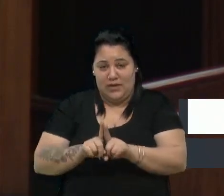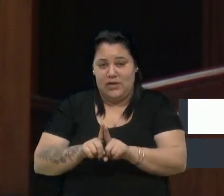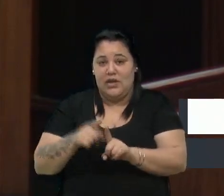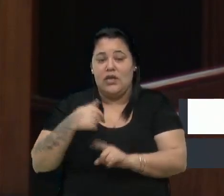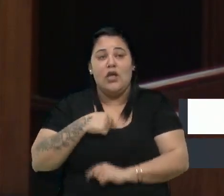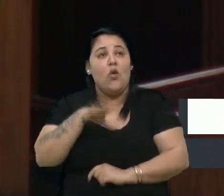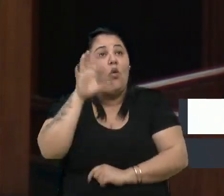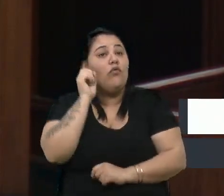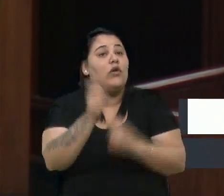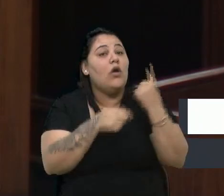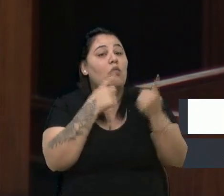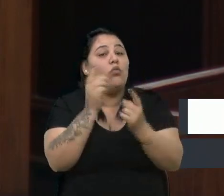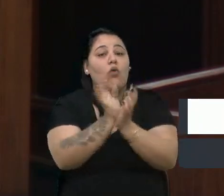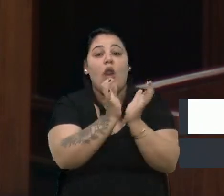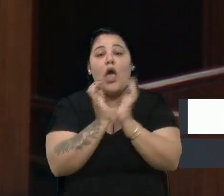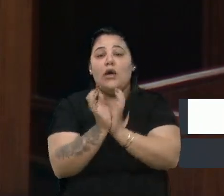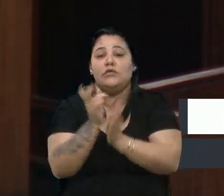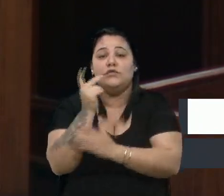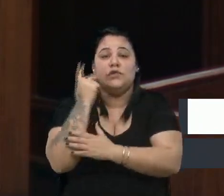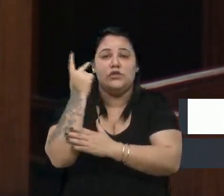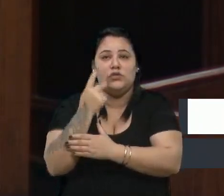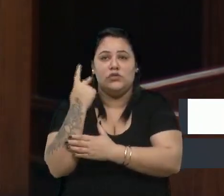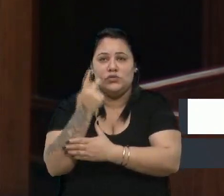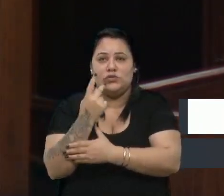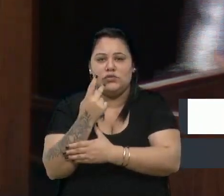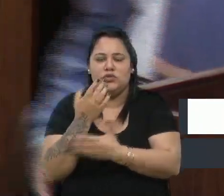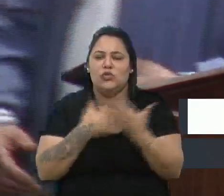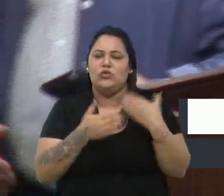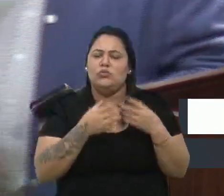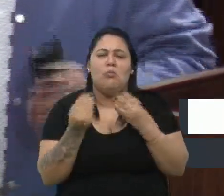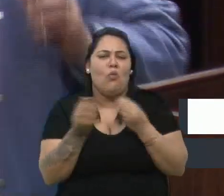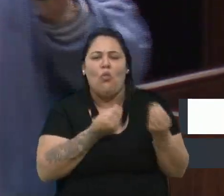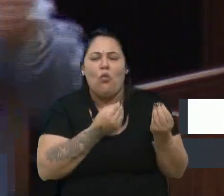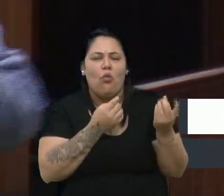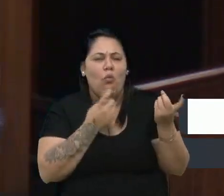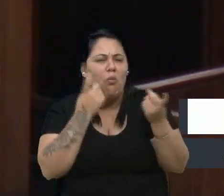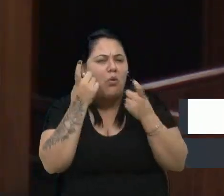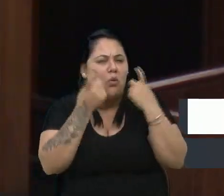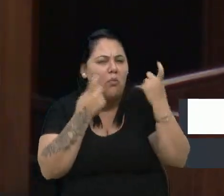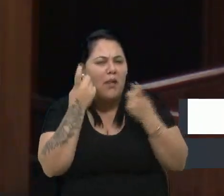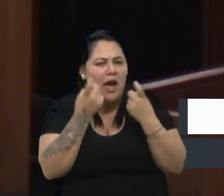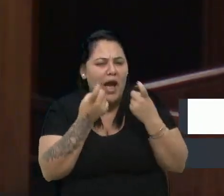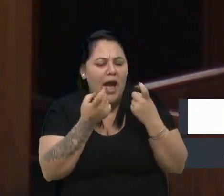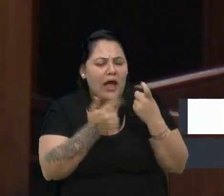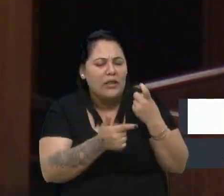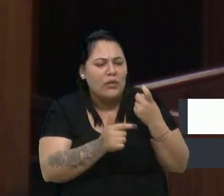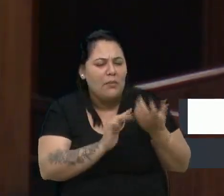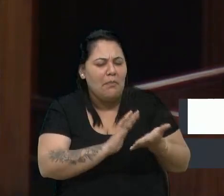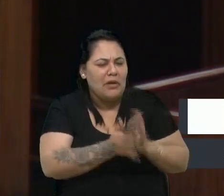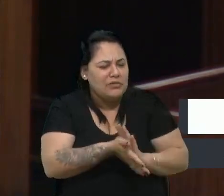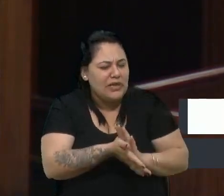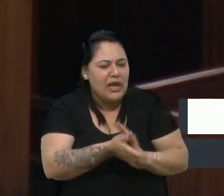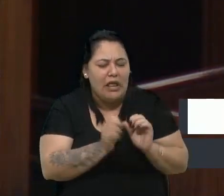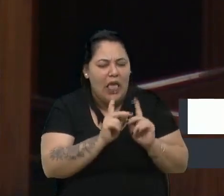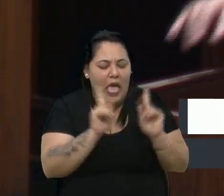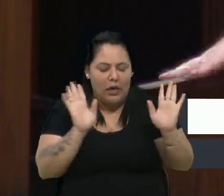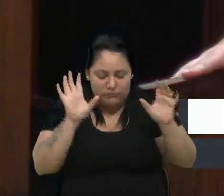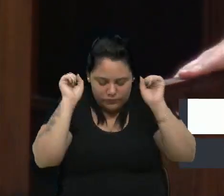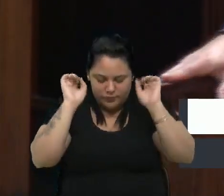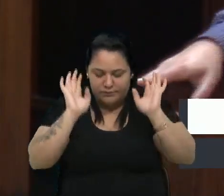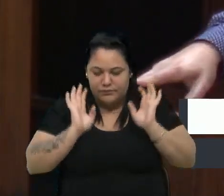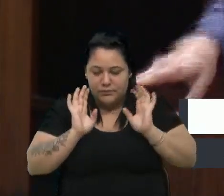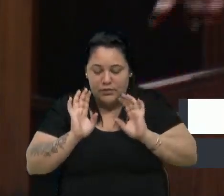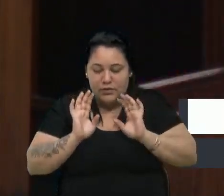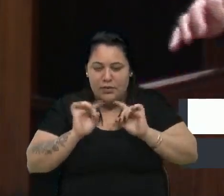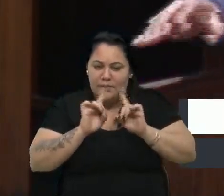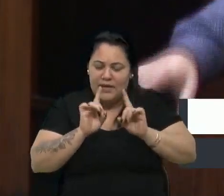aqui dos colegas vereadores que são todos preocupados e que não há preconceito, eu ouvi isso. Mas eu quero trazer outro tema para a